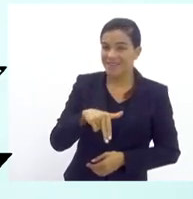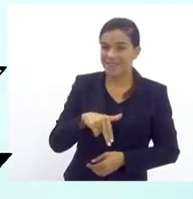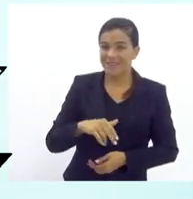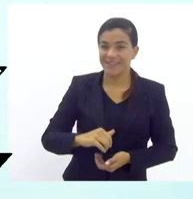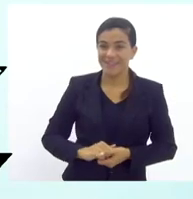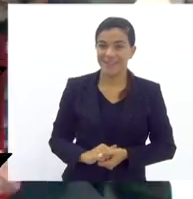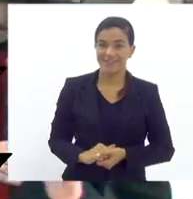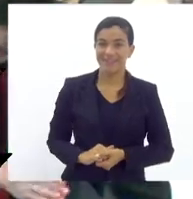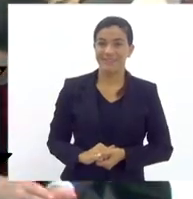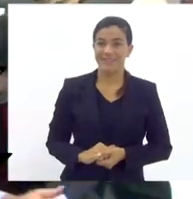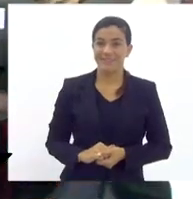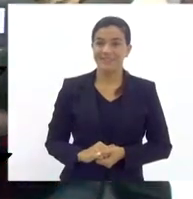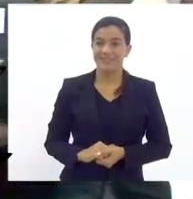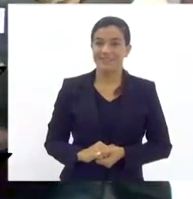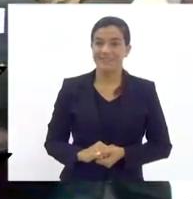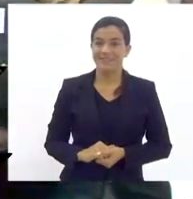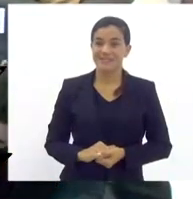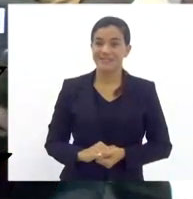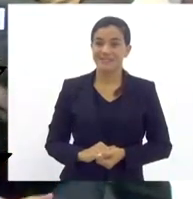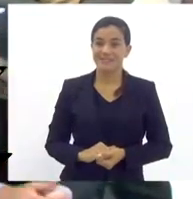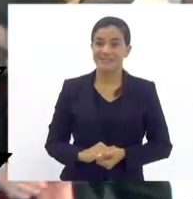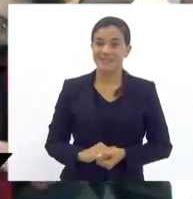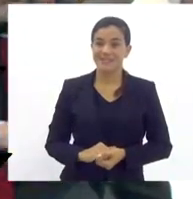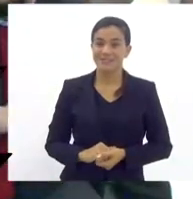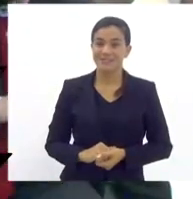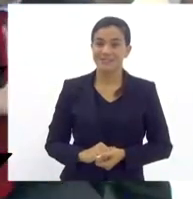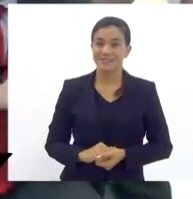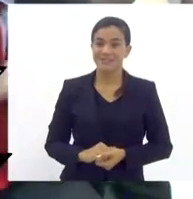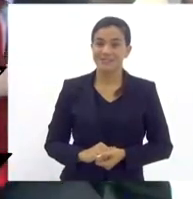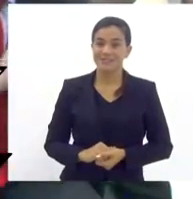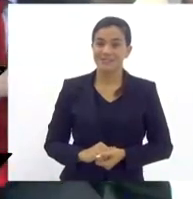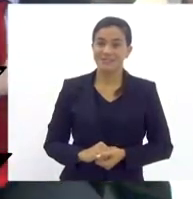passa vem aqui dona Ivone Senta aqui conosco